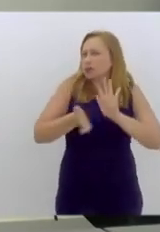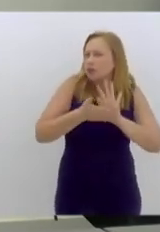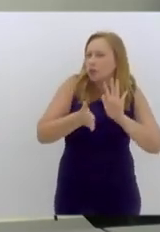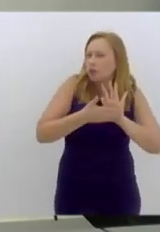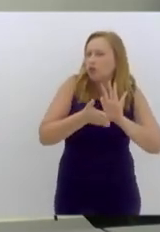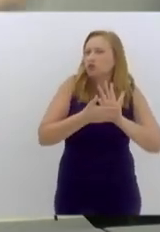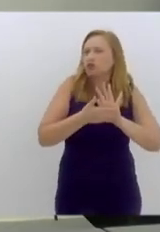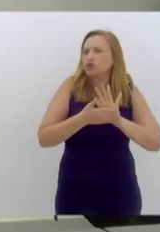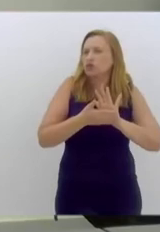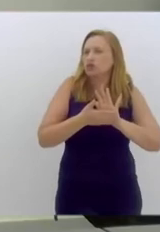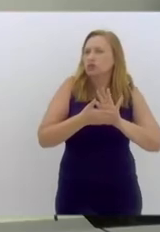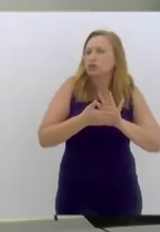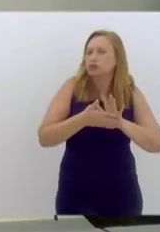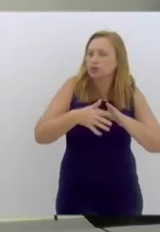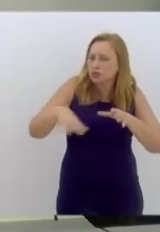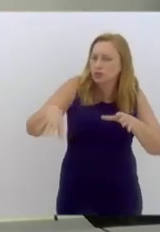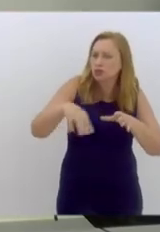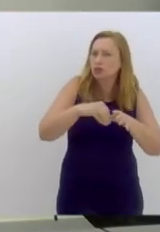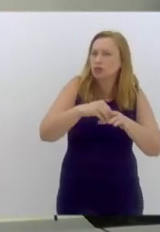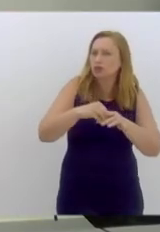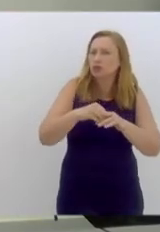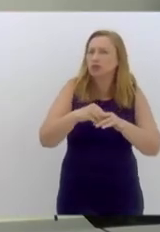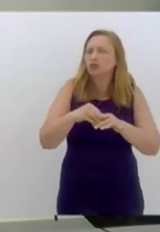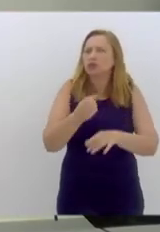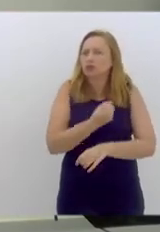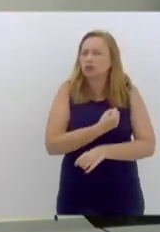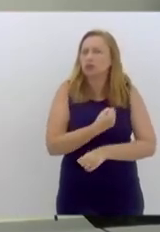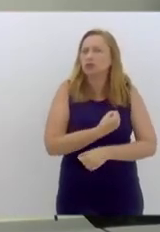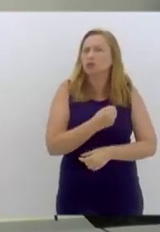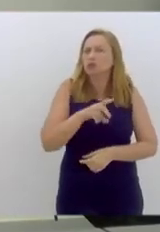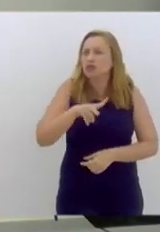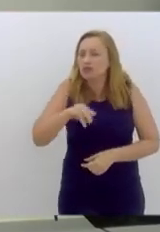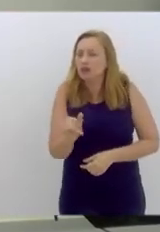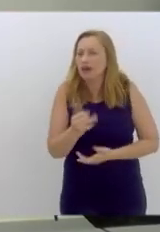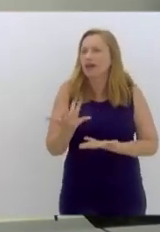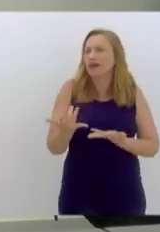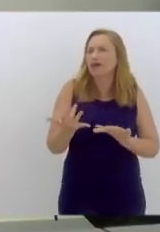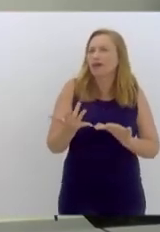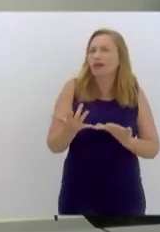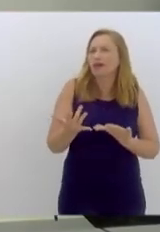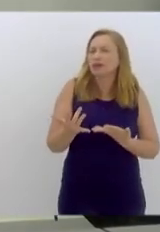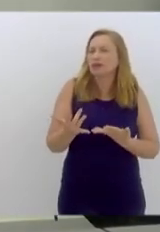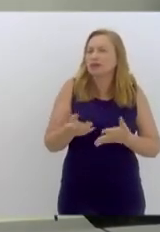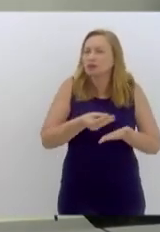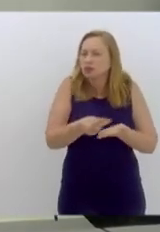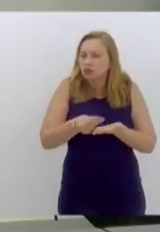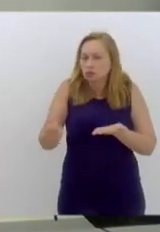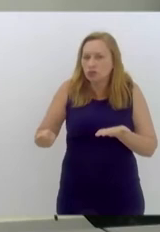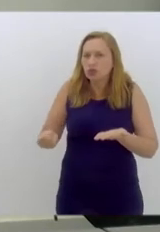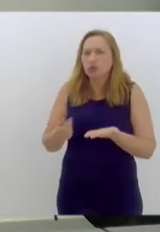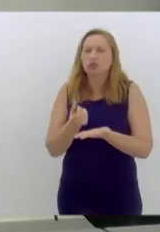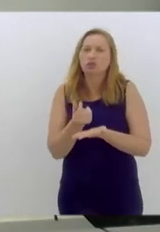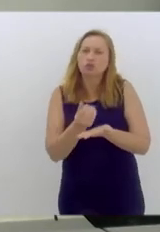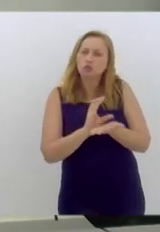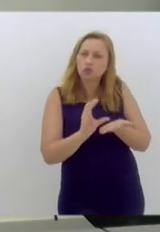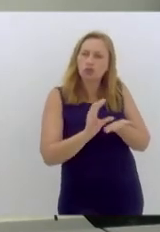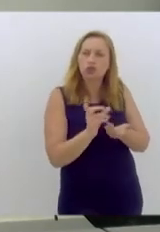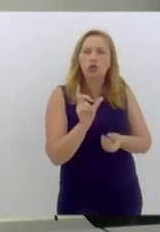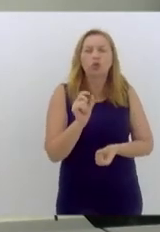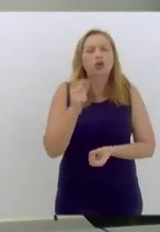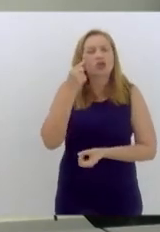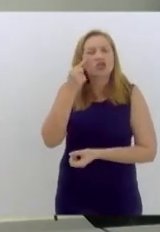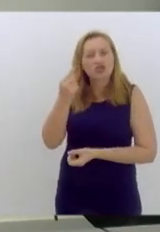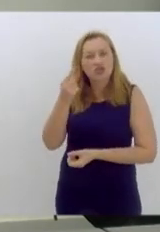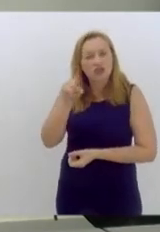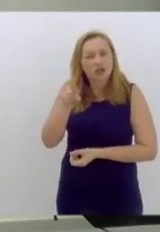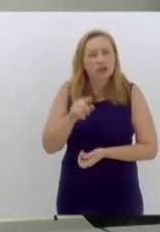para compor esse índice, né, que vai determinar a distribuição desses recursos. Né. O que a gente vê ali